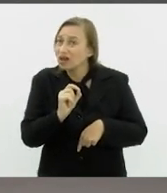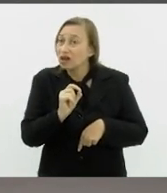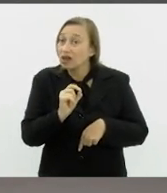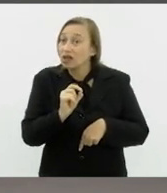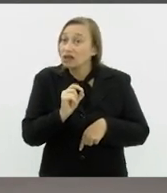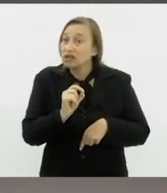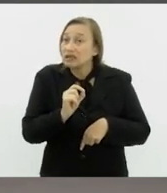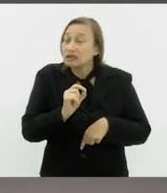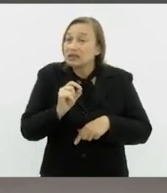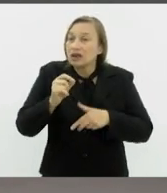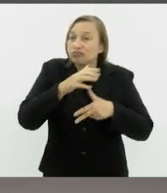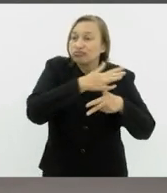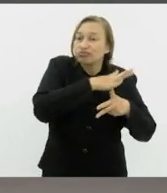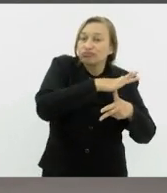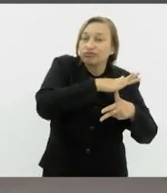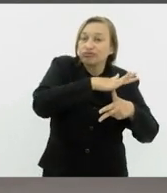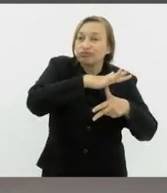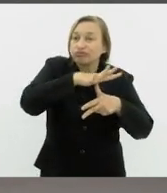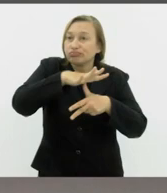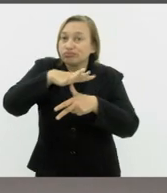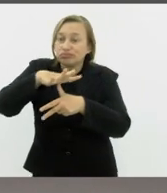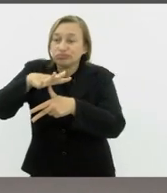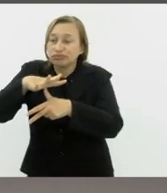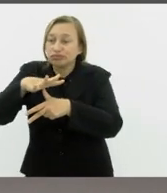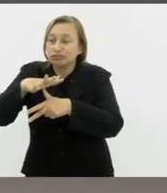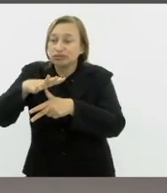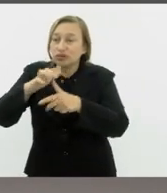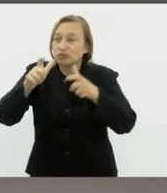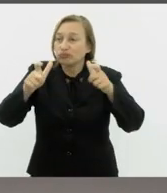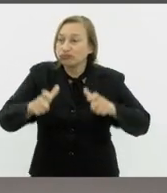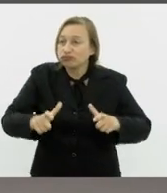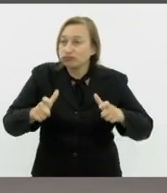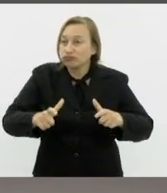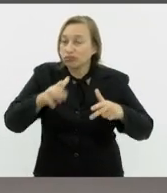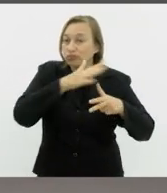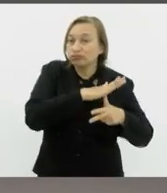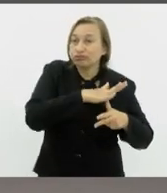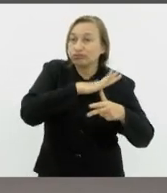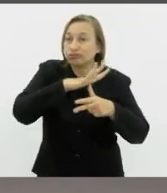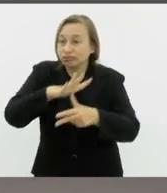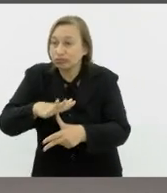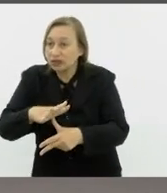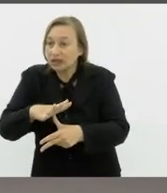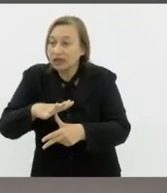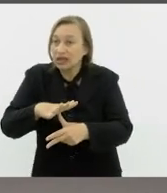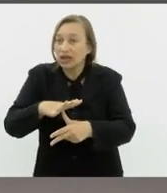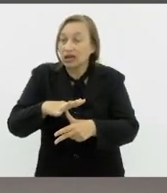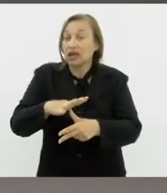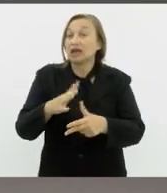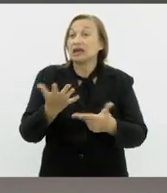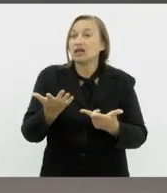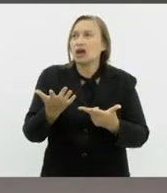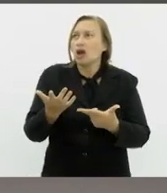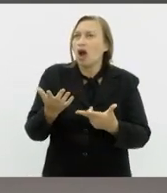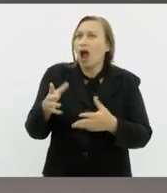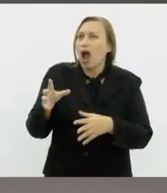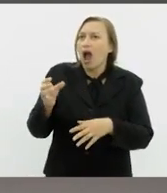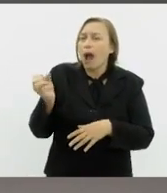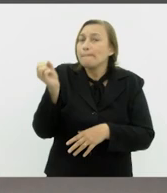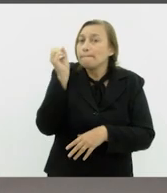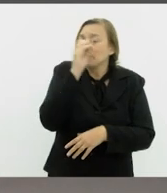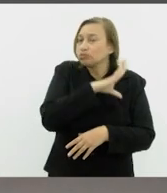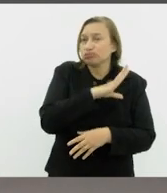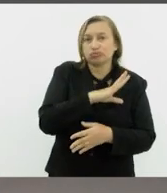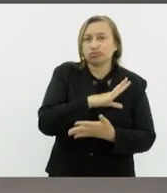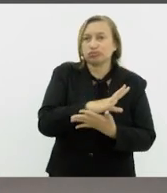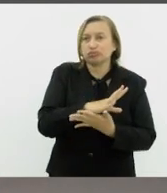cada saída e chegada de helicóptero é um absurdo o que se consome de, sei lá de quê,